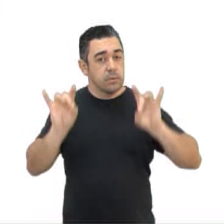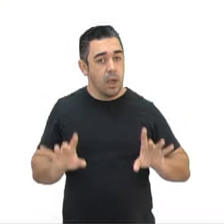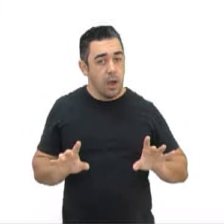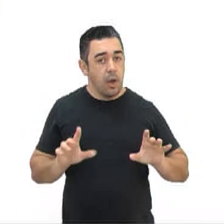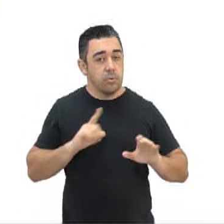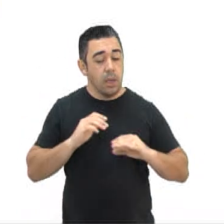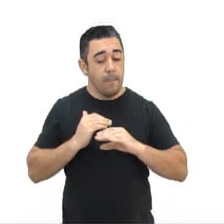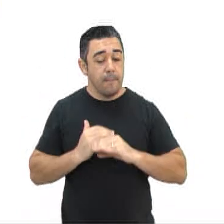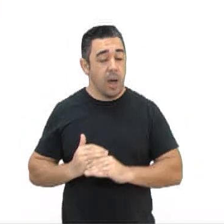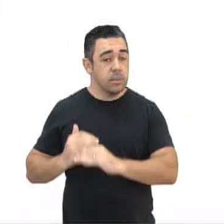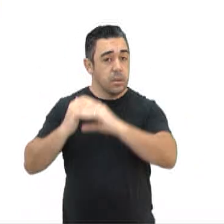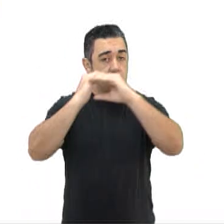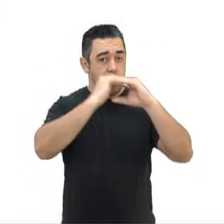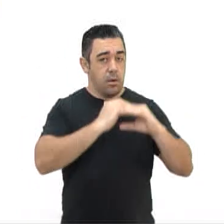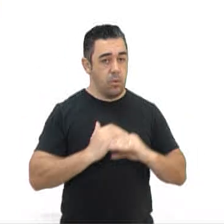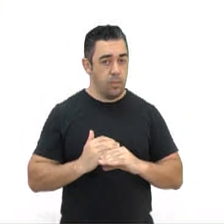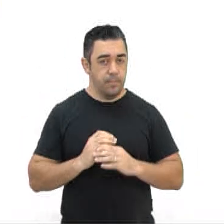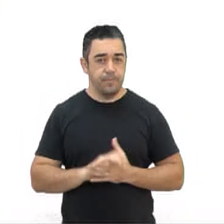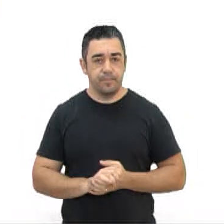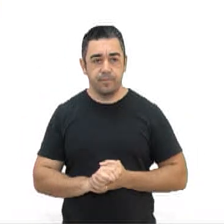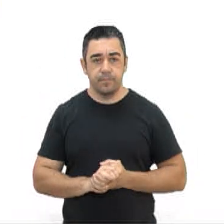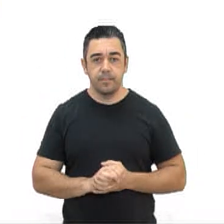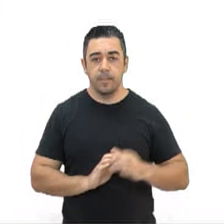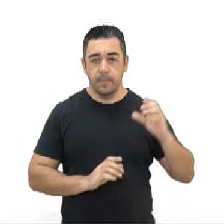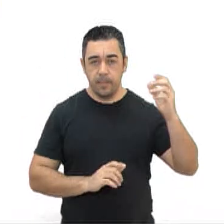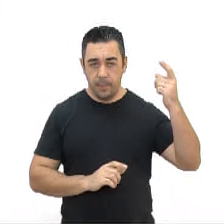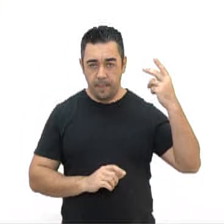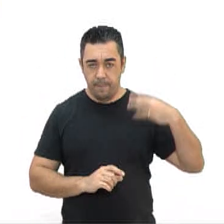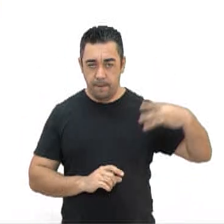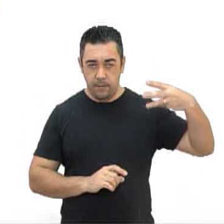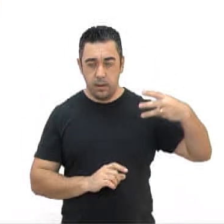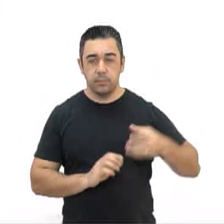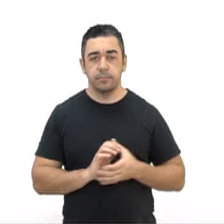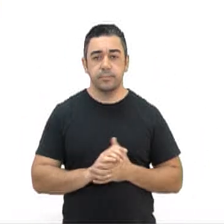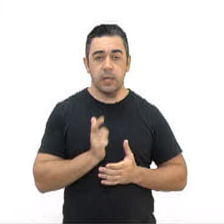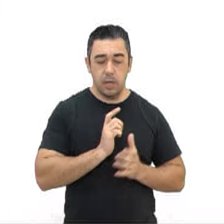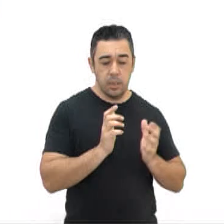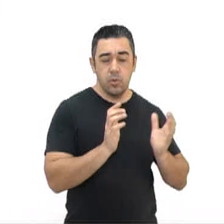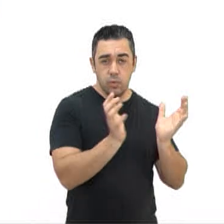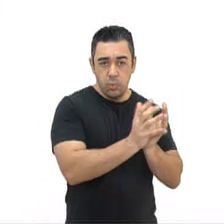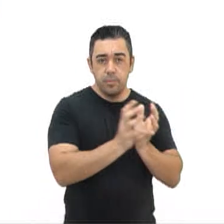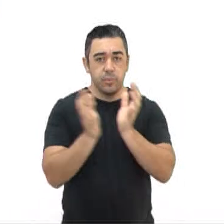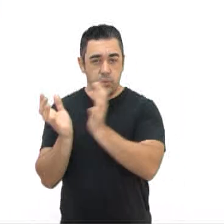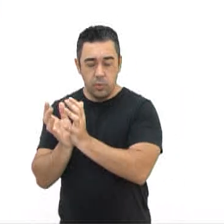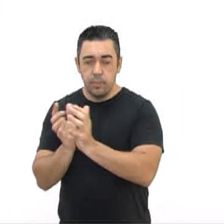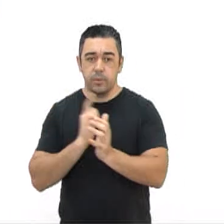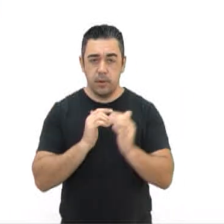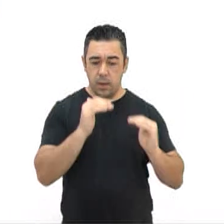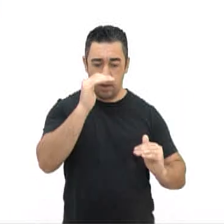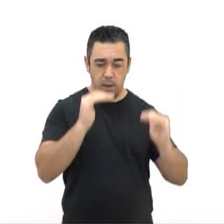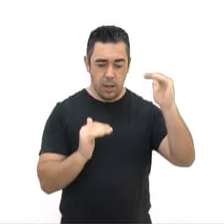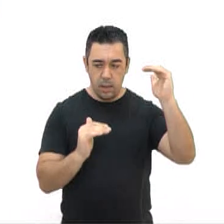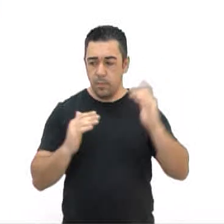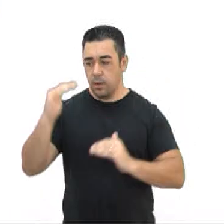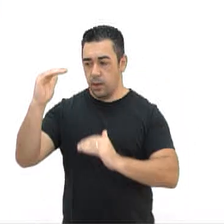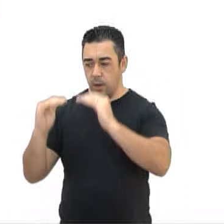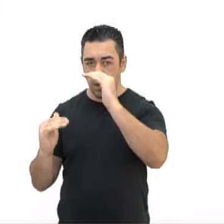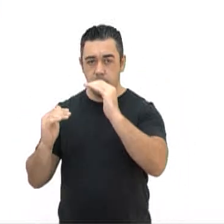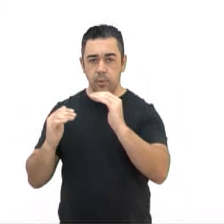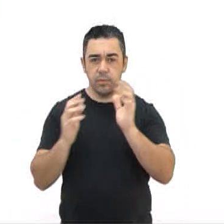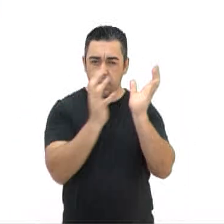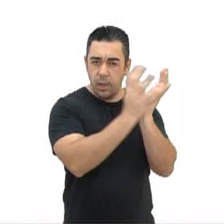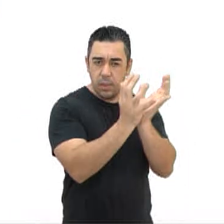ser padronizadas. Próxima, a classificação funcional equilibra os diferentes níveis de deficiência durante um jogo. É